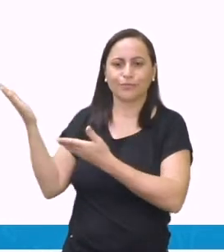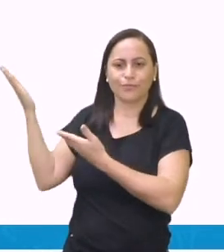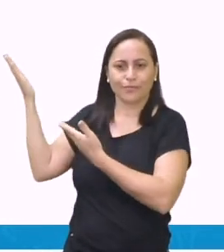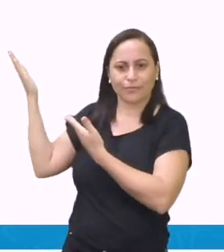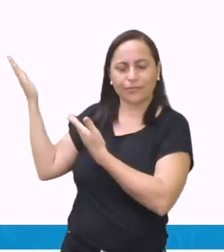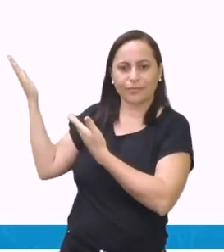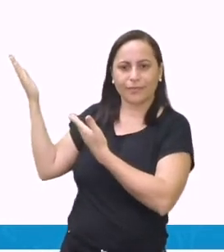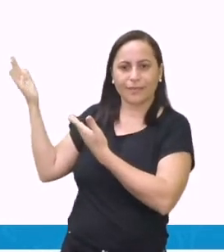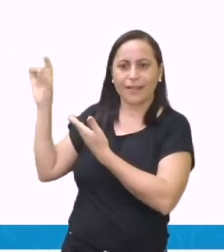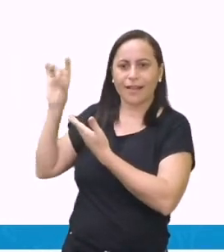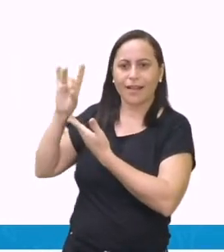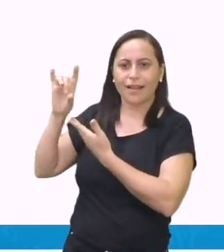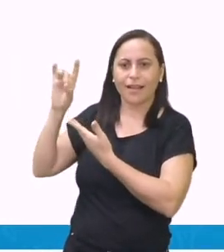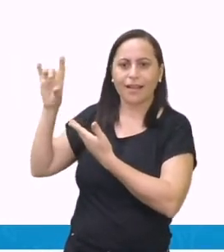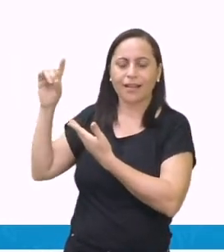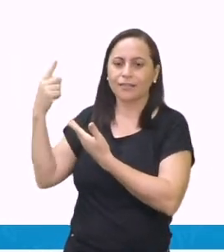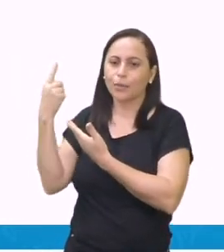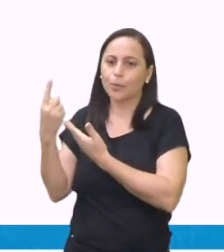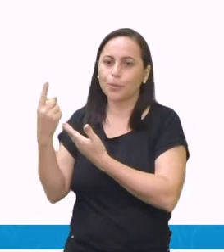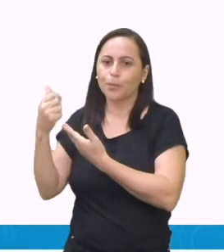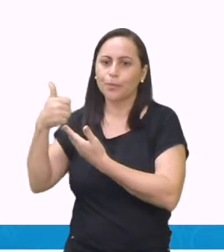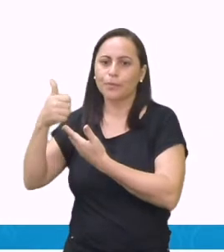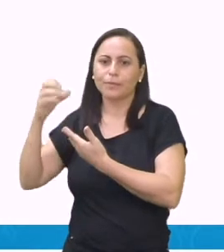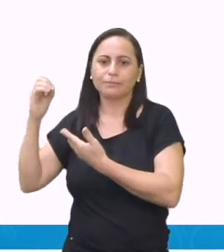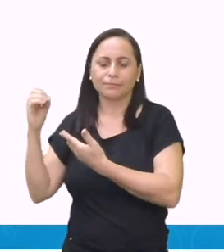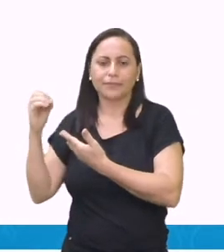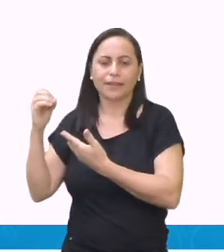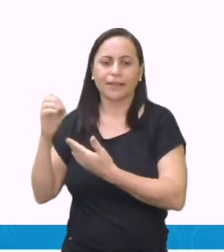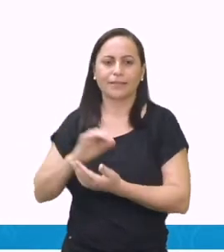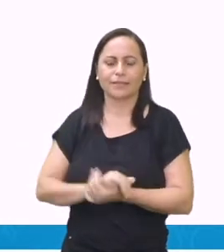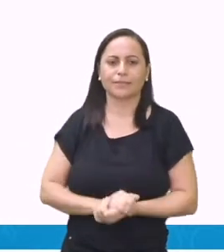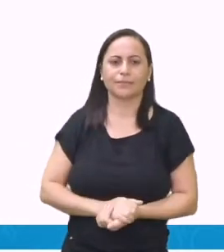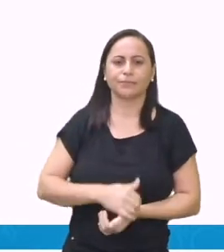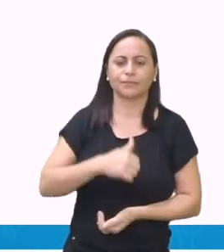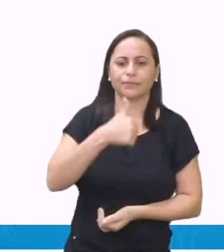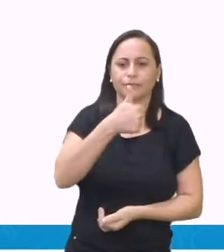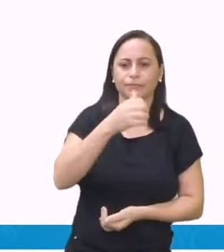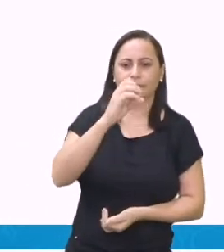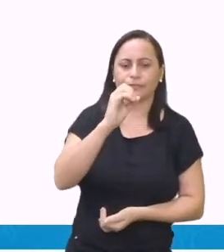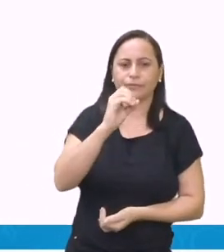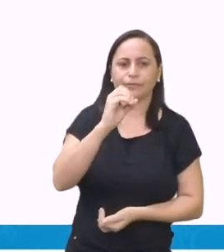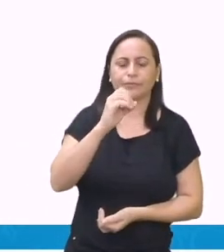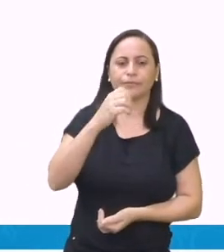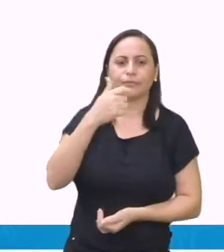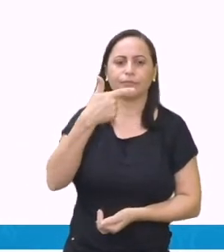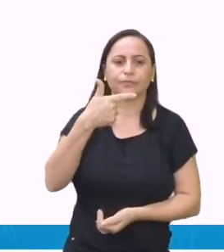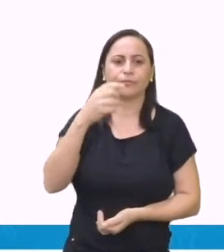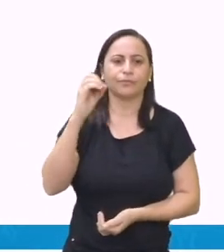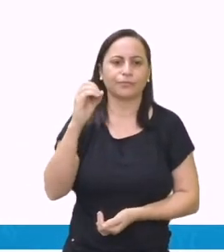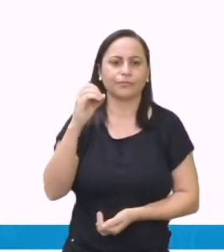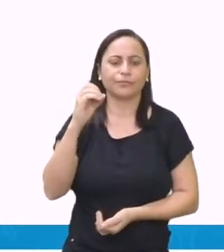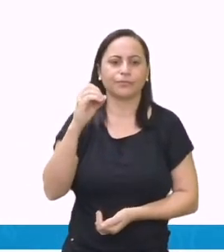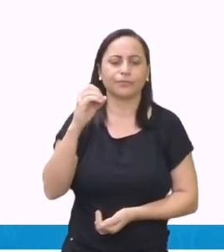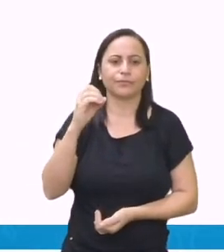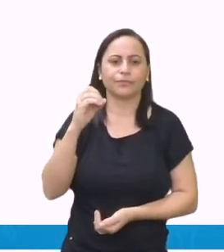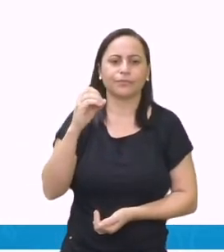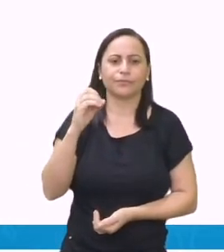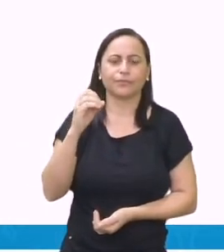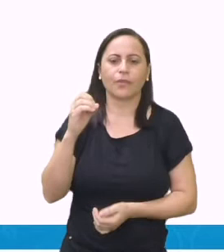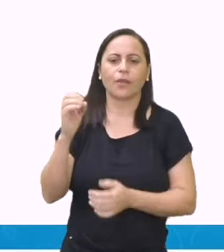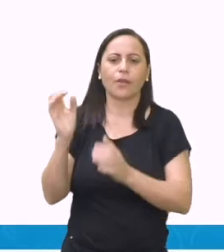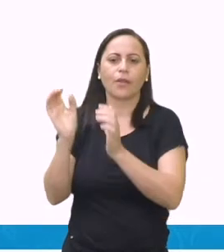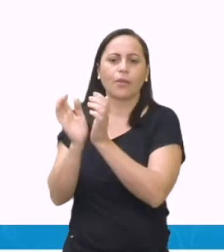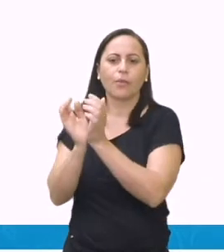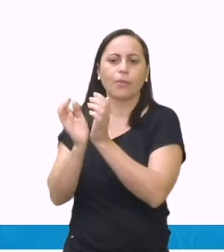tenho 10. Vamos contar de 10 em 10, ó. 10, 20. Aqui, então,